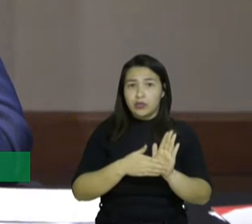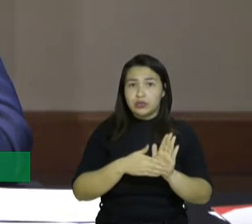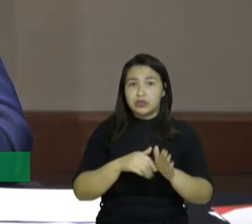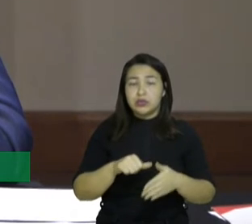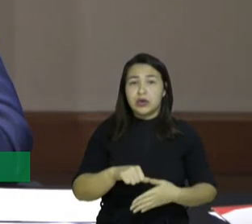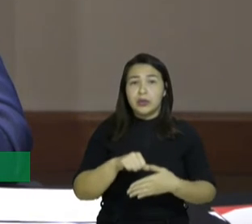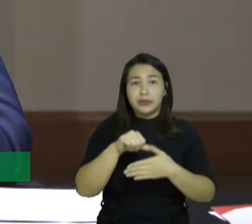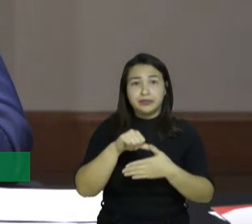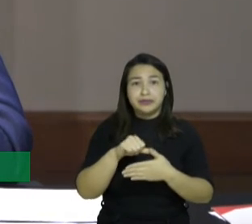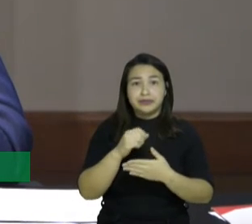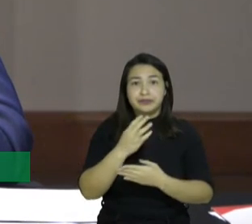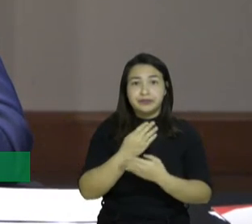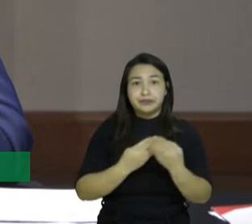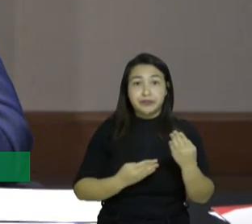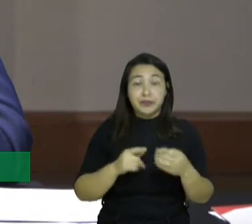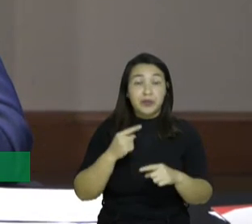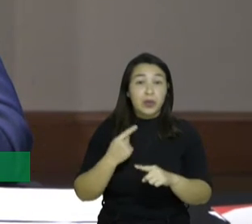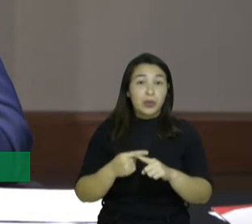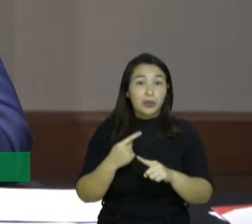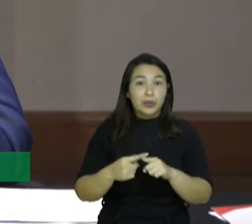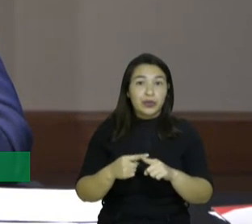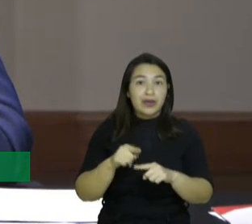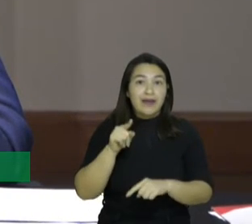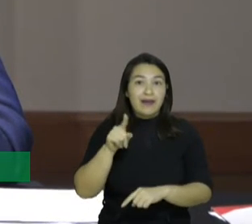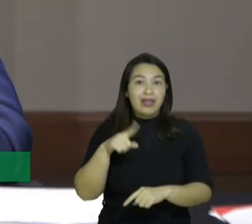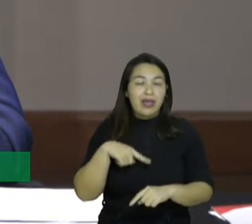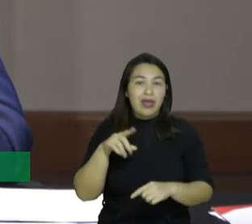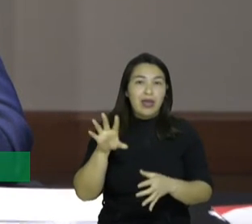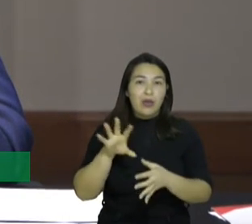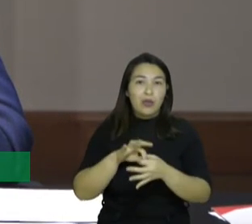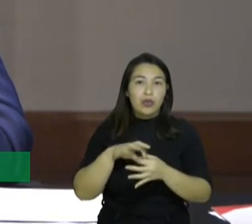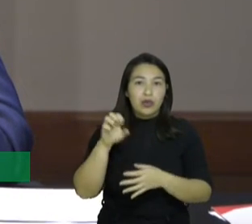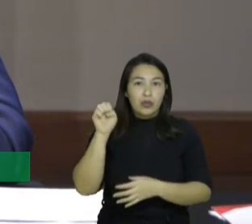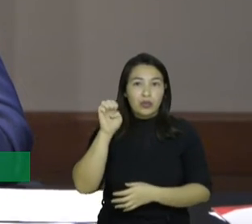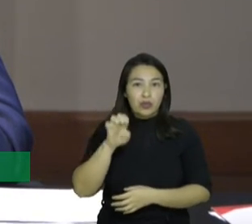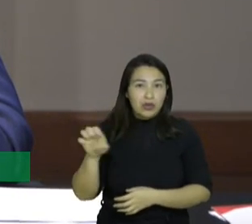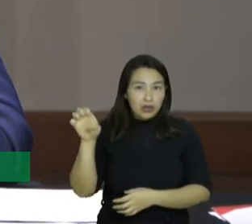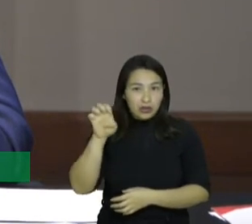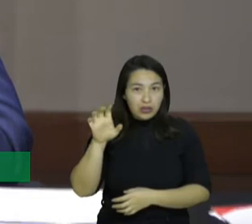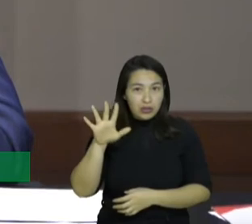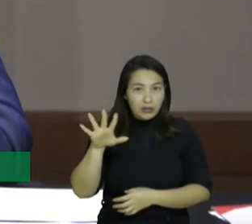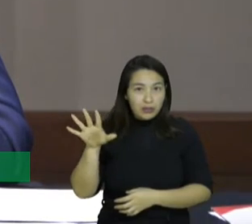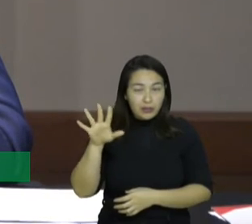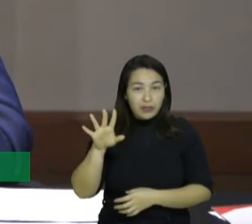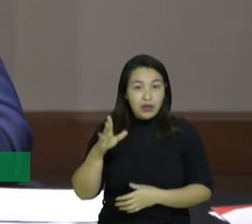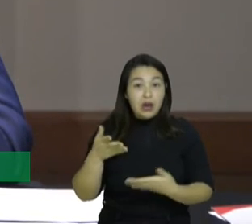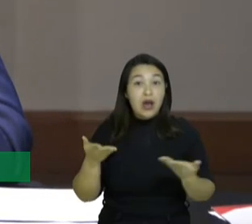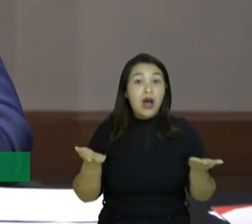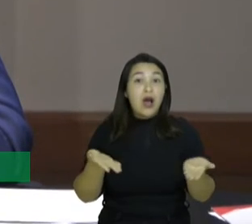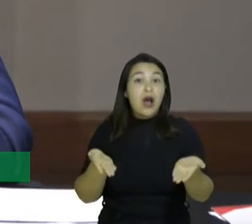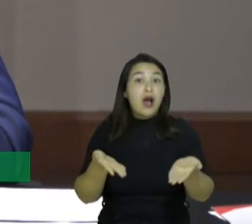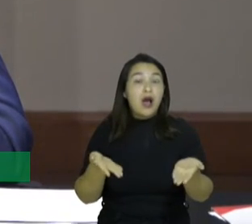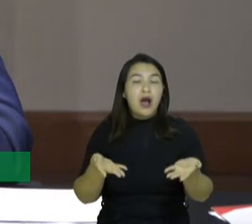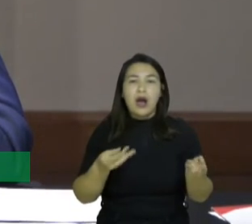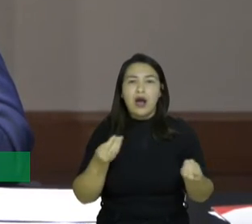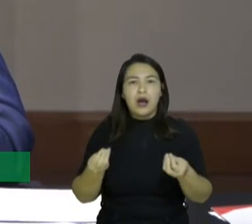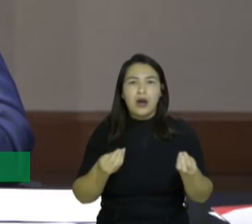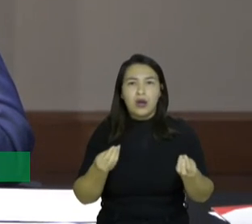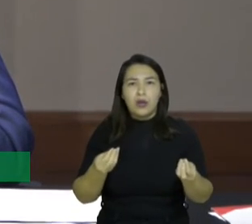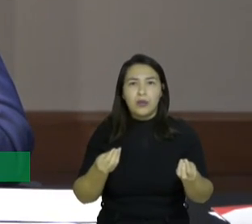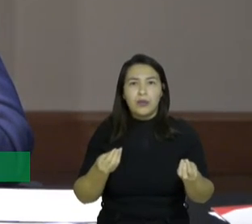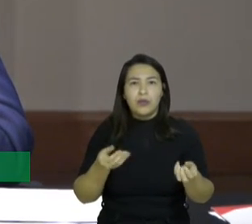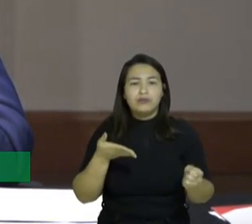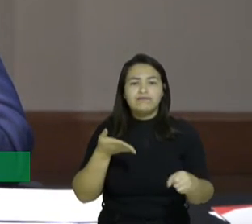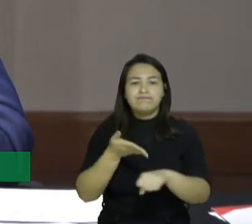a a Side Leader da União Europeia então o o momento dessa nossa intervenção